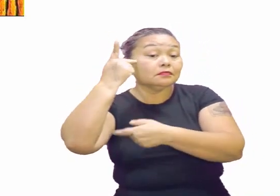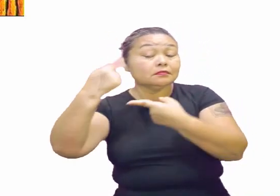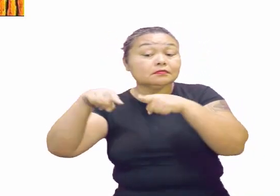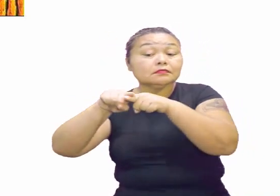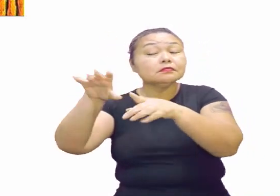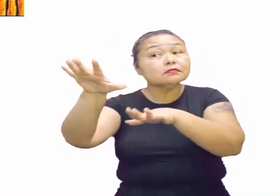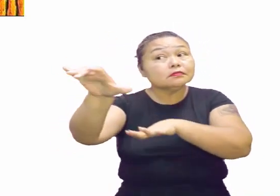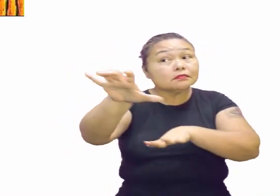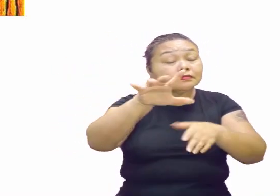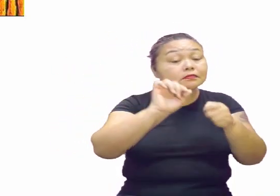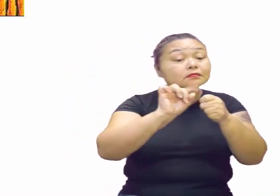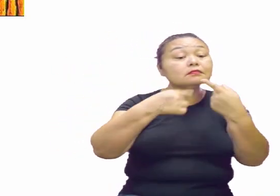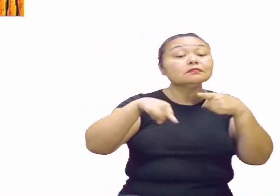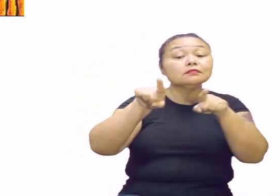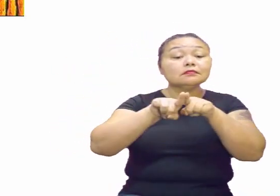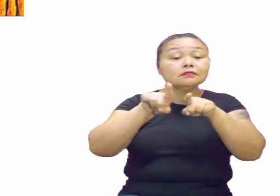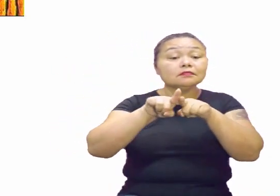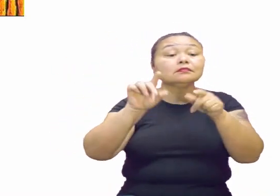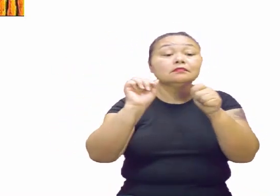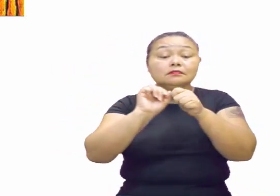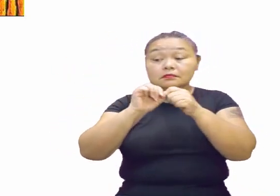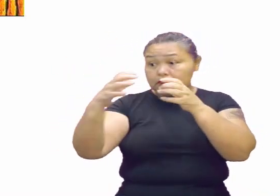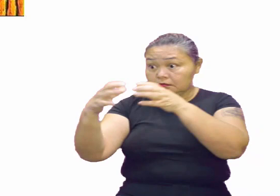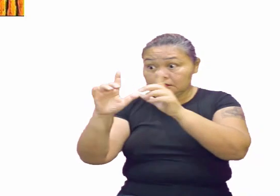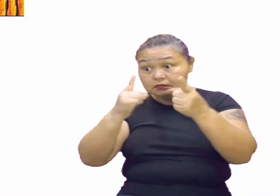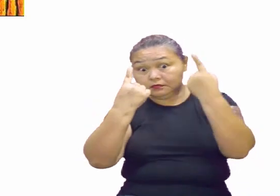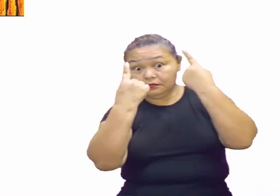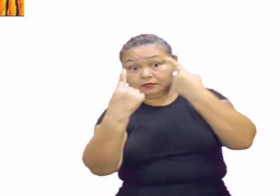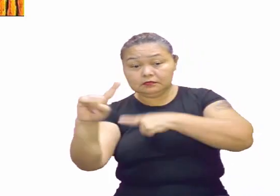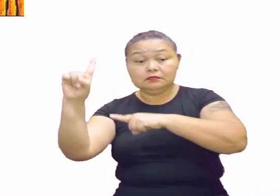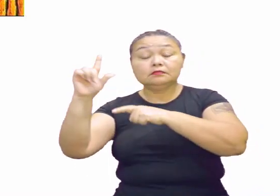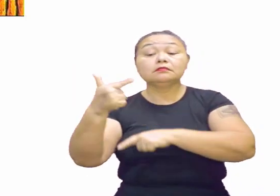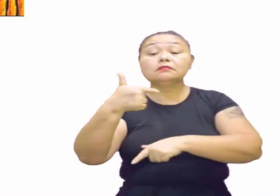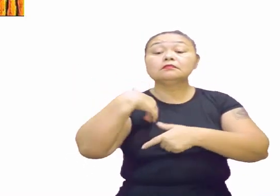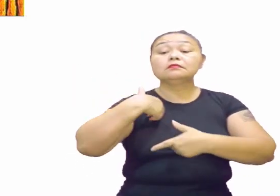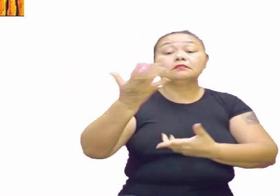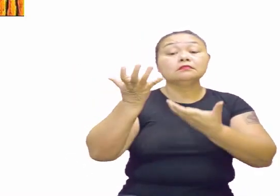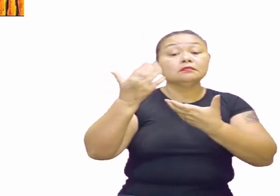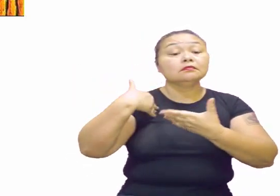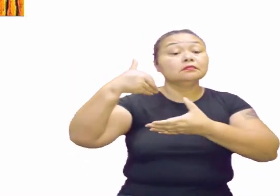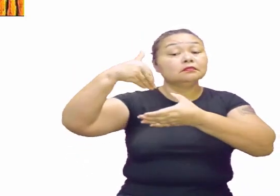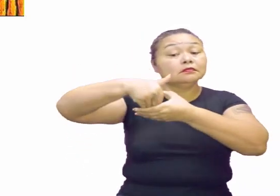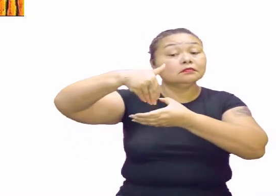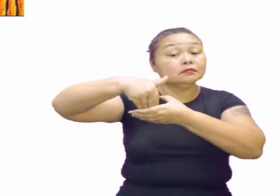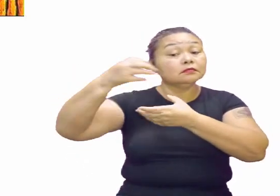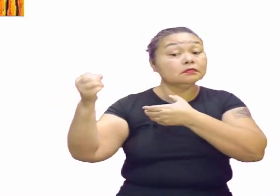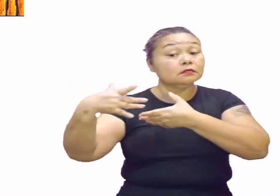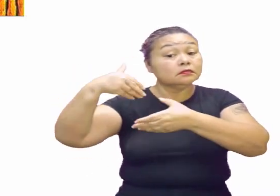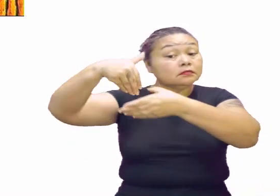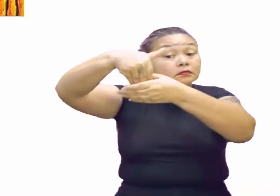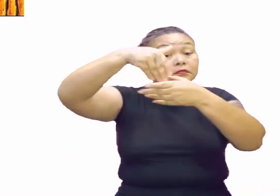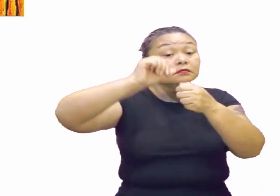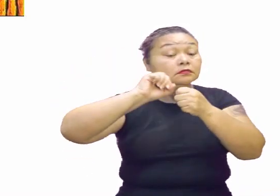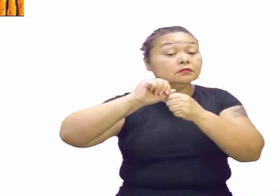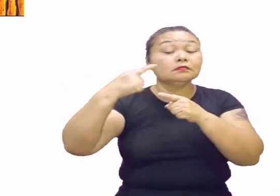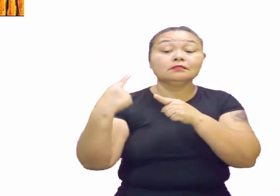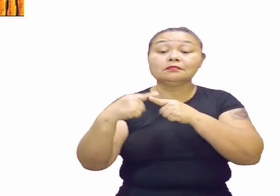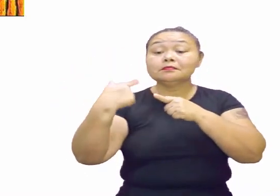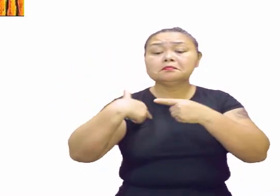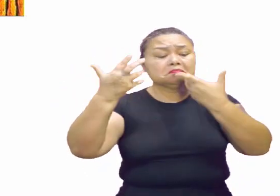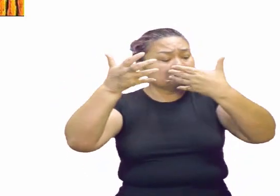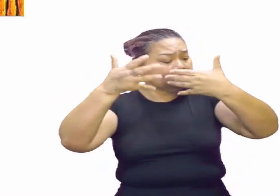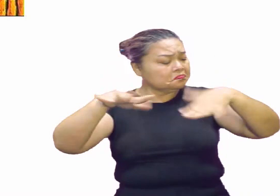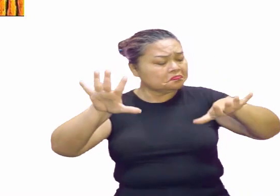Armadas. Grupos oposicionistas defendiam novas eleições, sempre assim, porque não